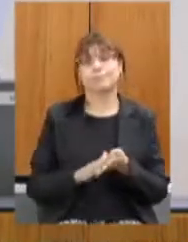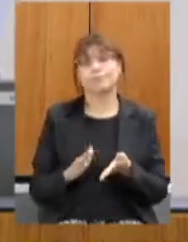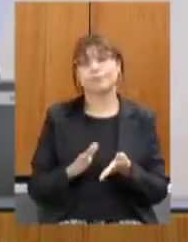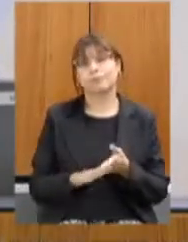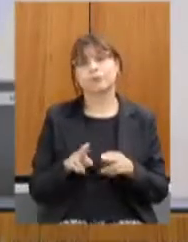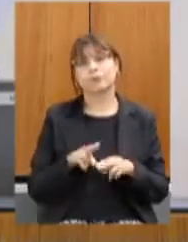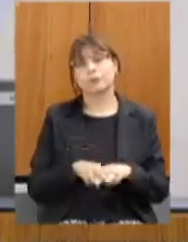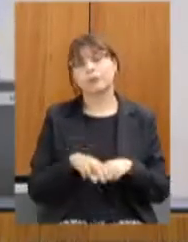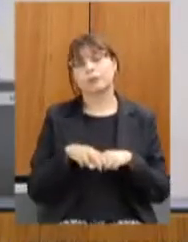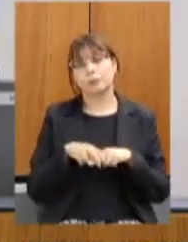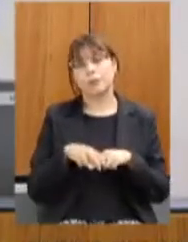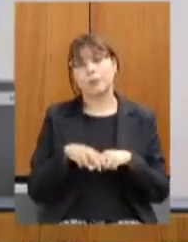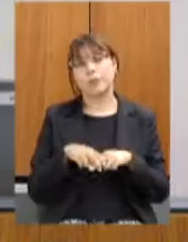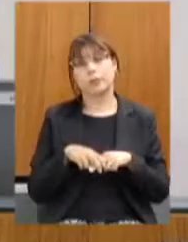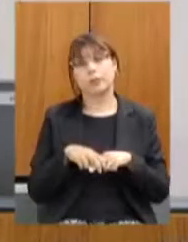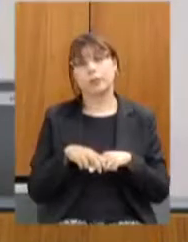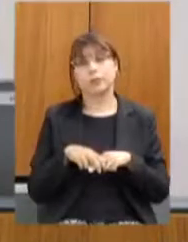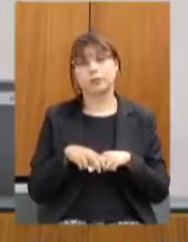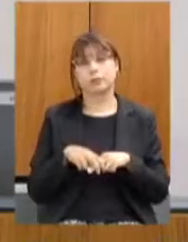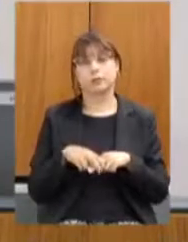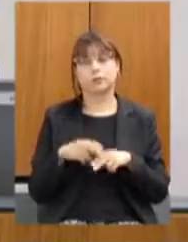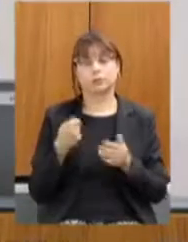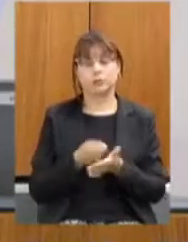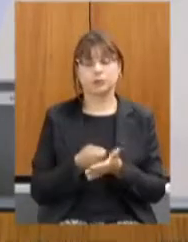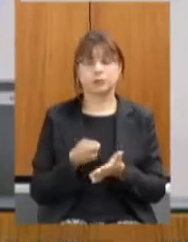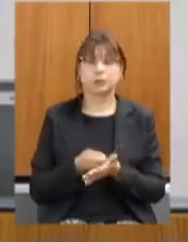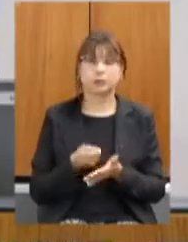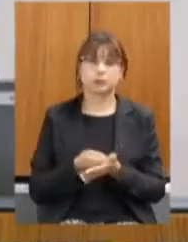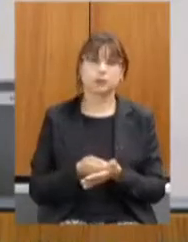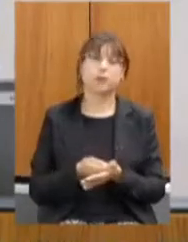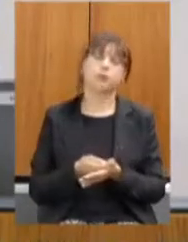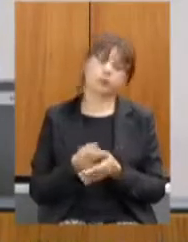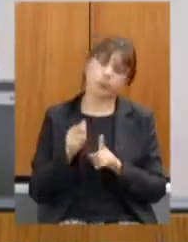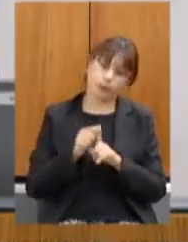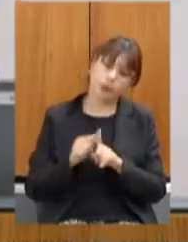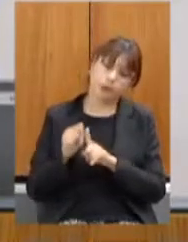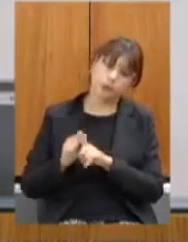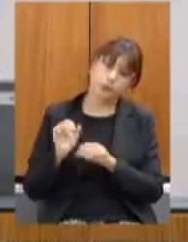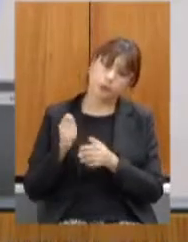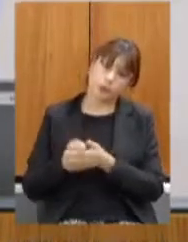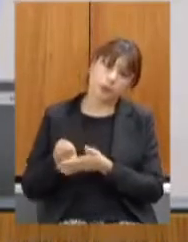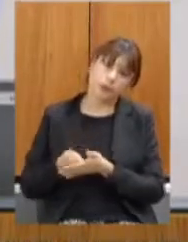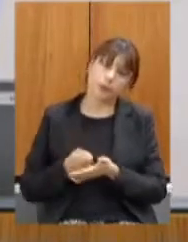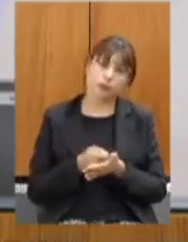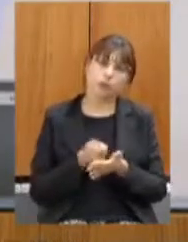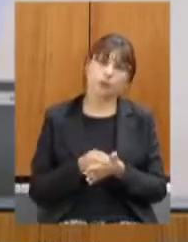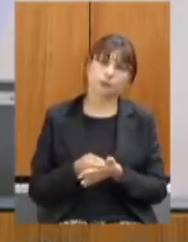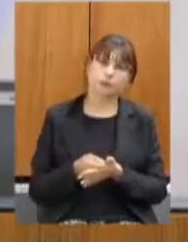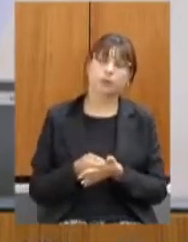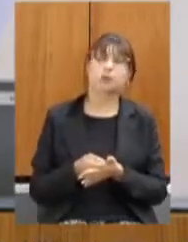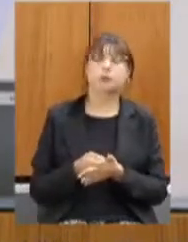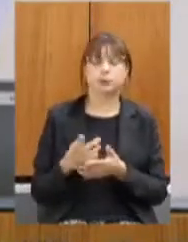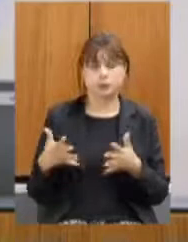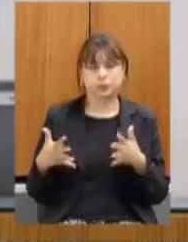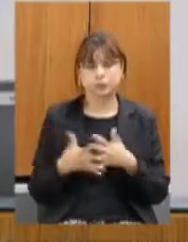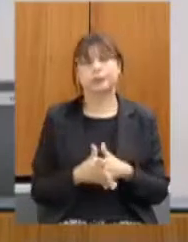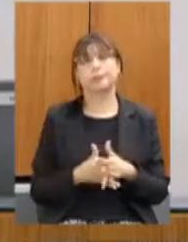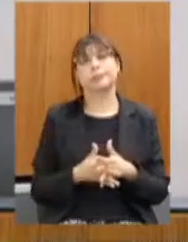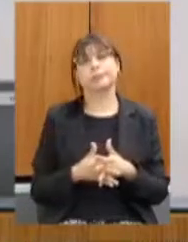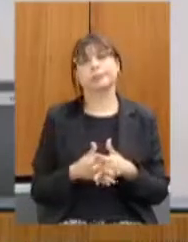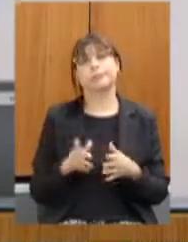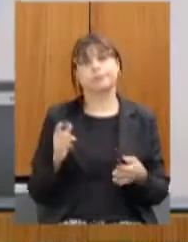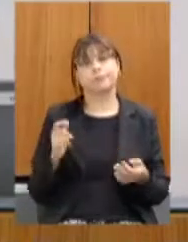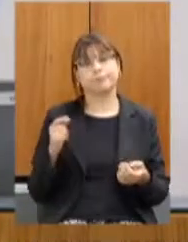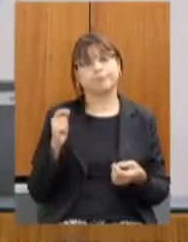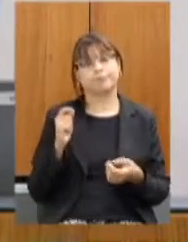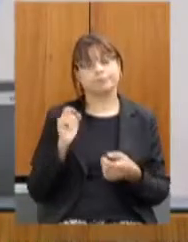da própria natureza exigem pagamentos mesamis conforme descrito a seguir o que impacta diretamente no pagamento